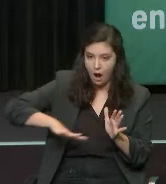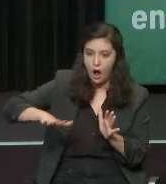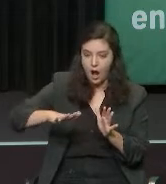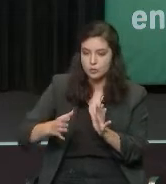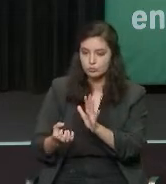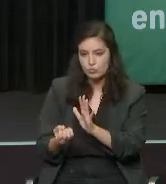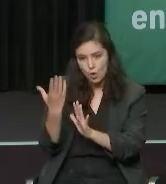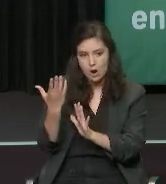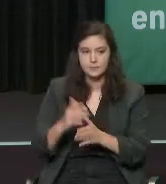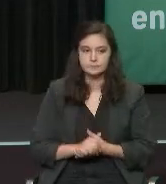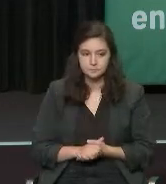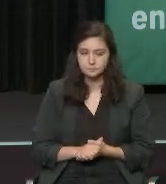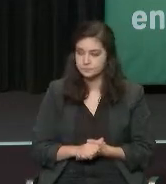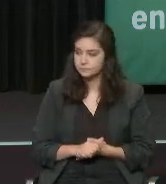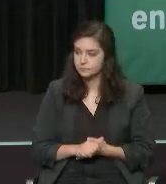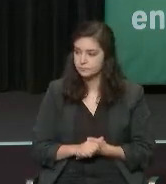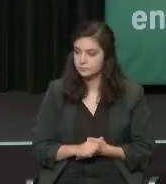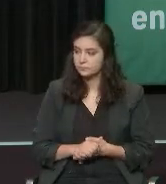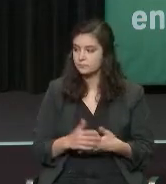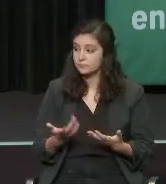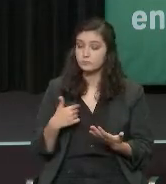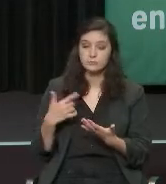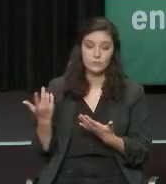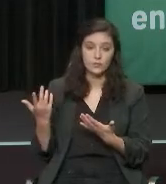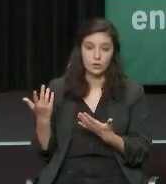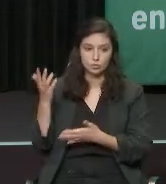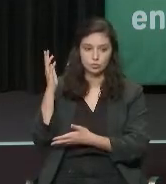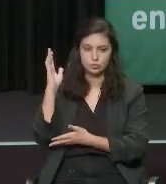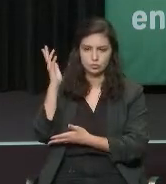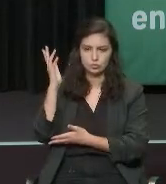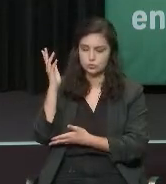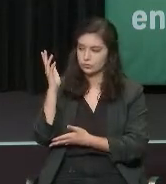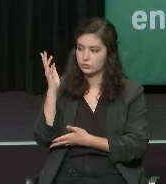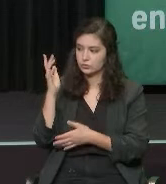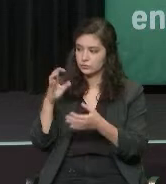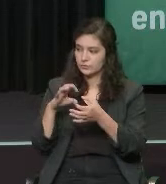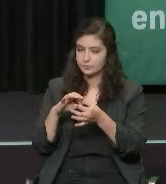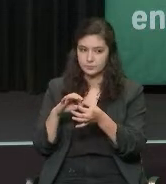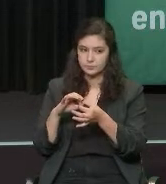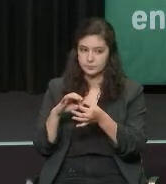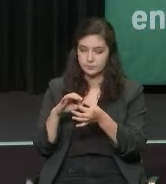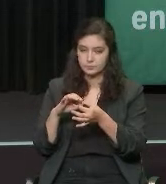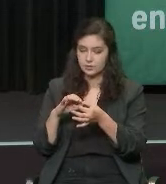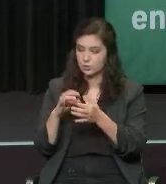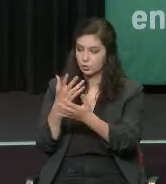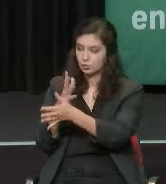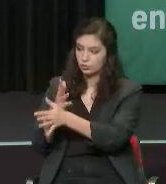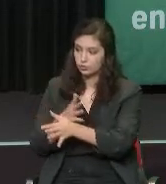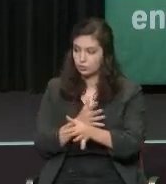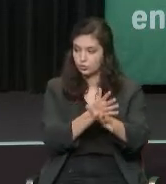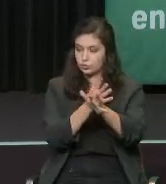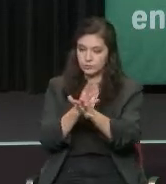a ficar novamente verdes. Este é um mapa convencional mostrando a distribuição de